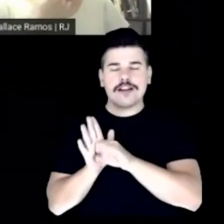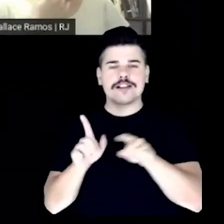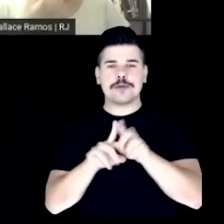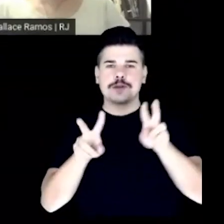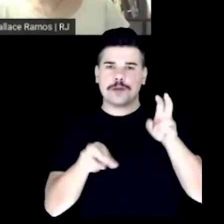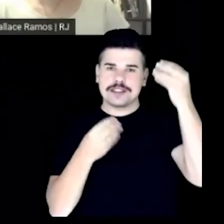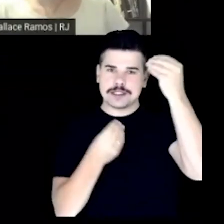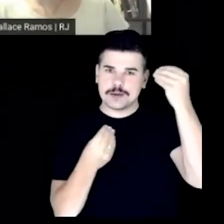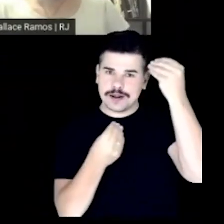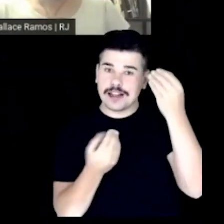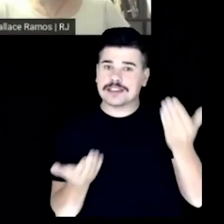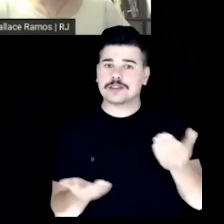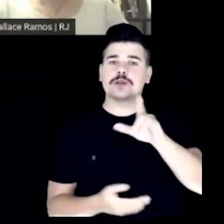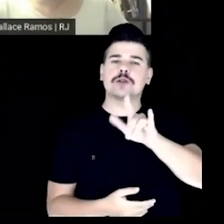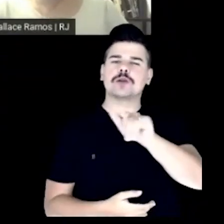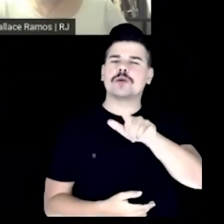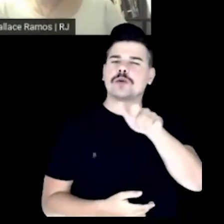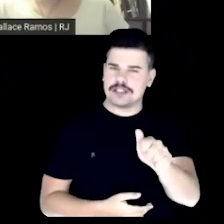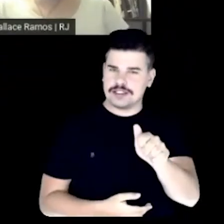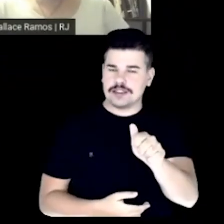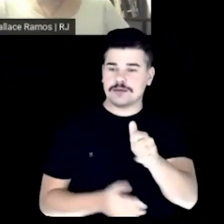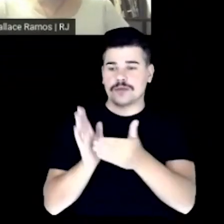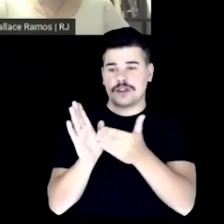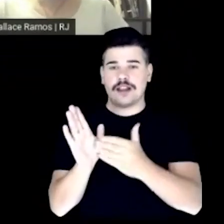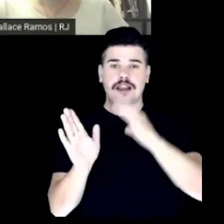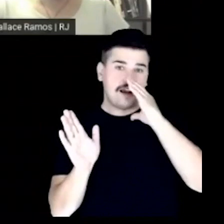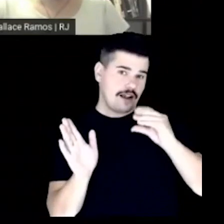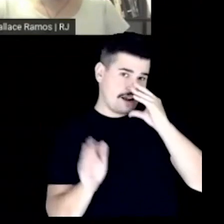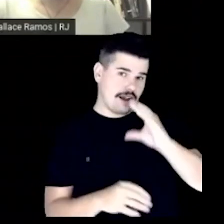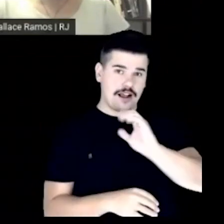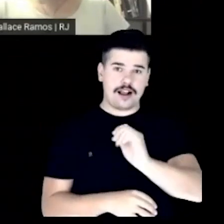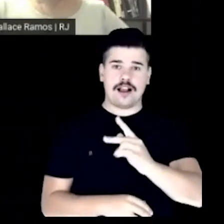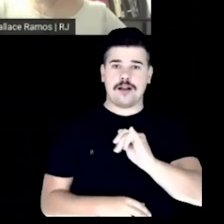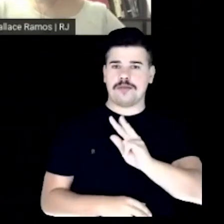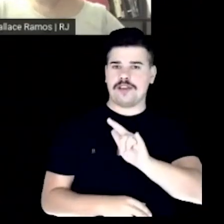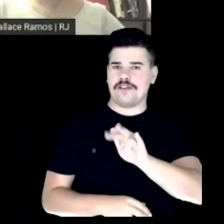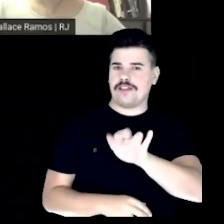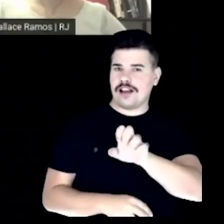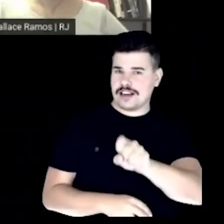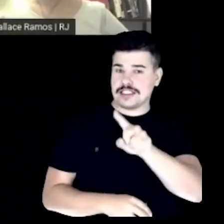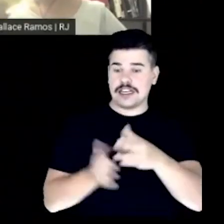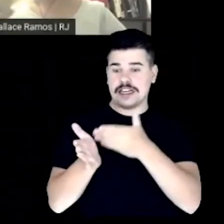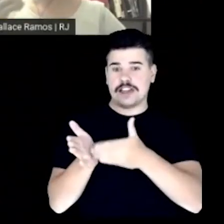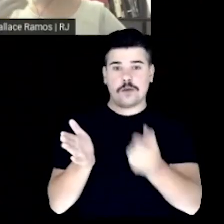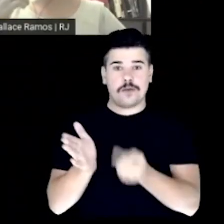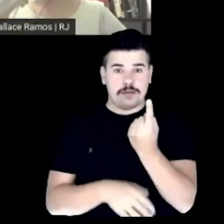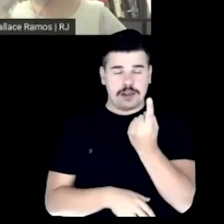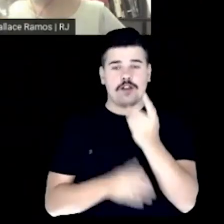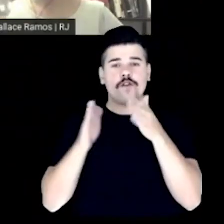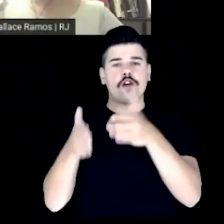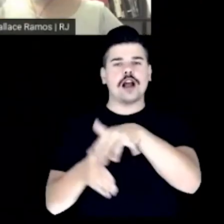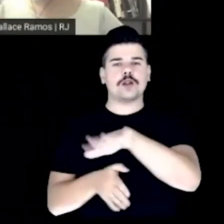de identidade, de sexualidade. E, Luísa, no Enfim Capivaras, eu sinto que, e me corrija se eu estiver errado, mas esse é o primeiro